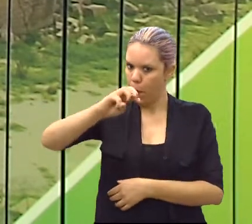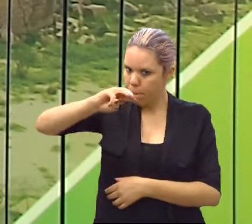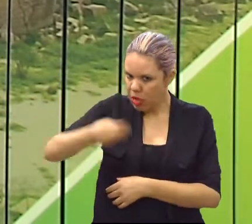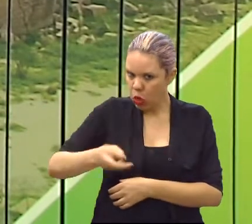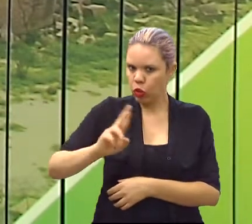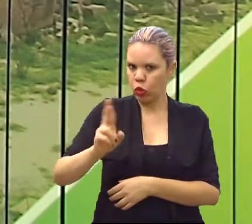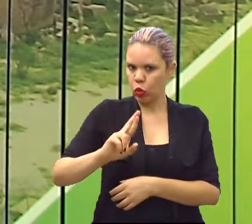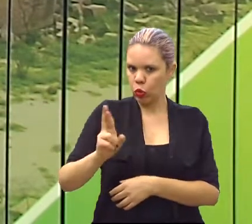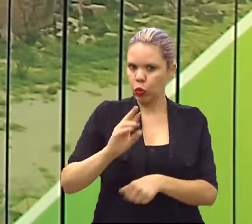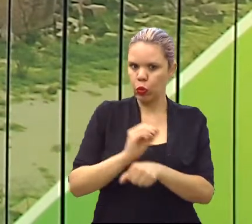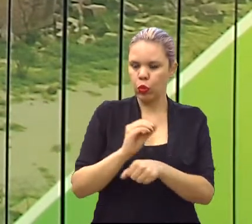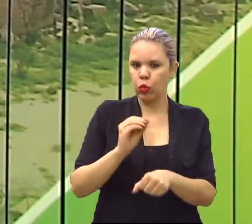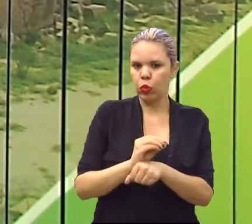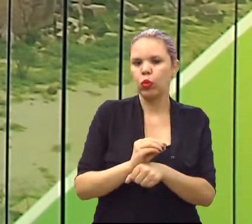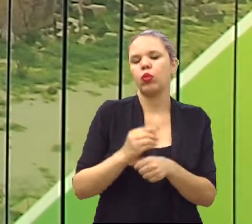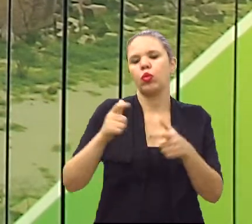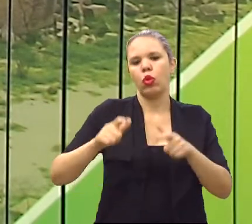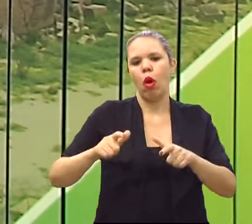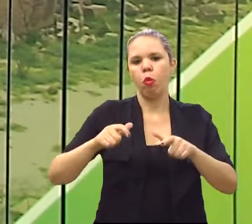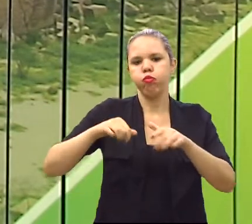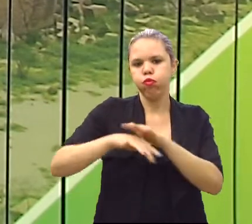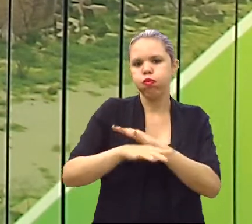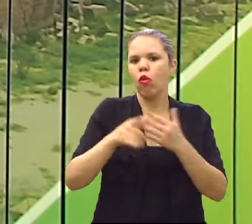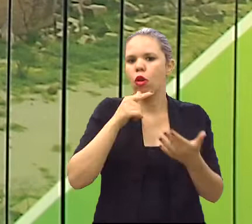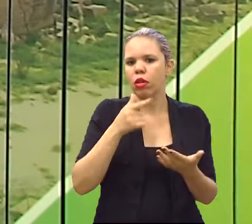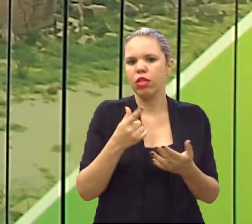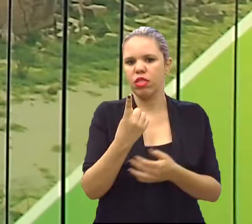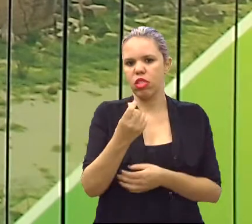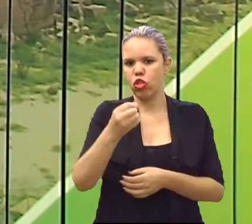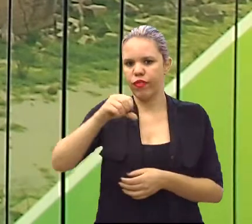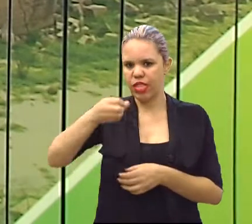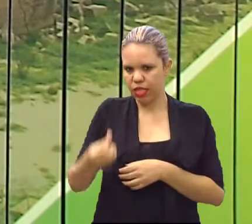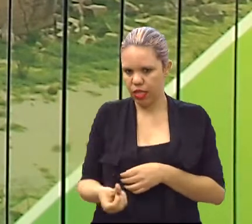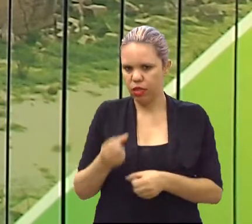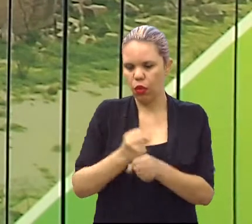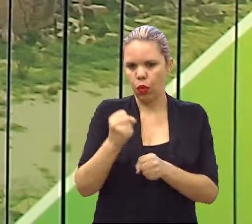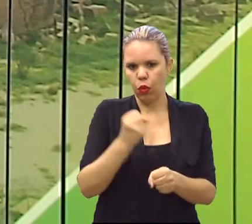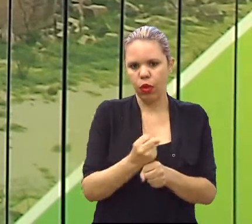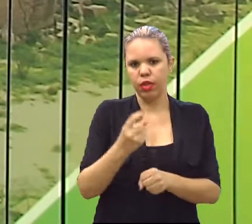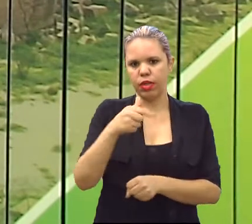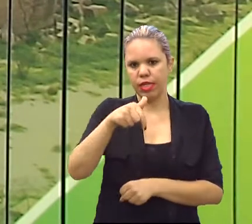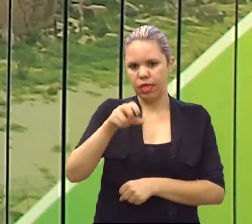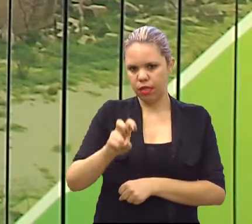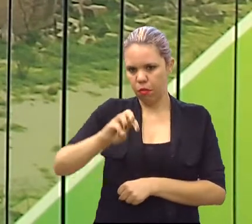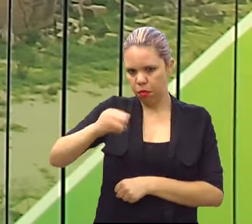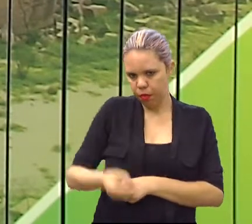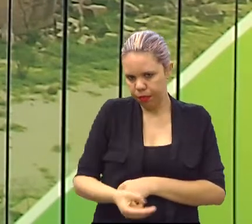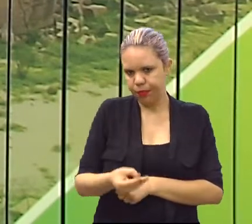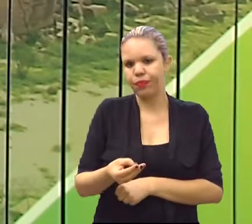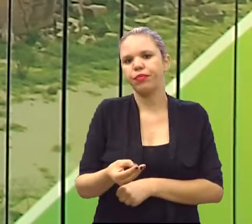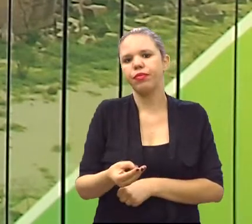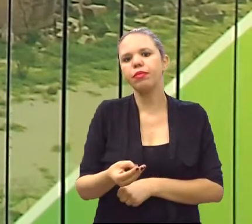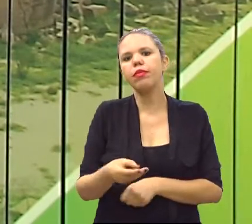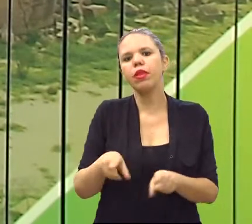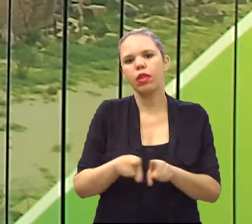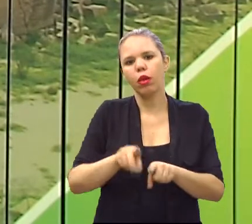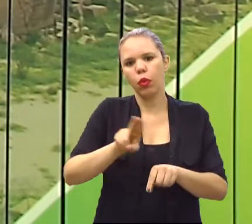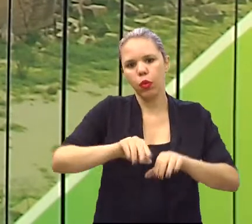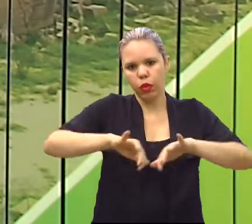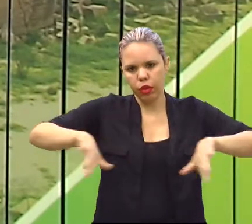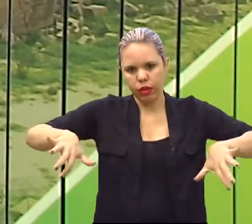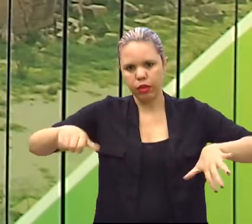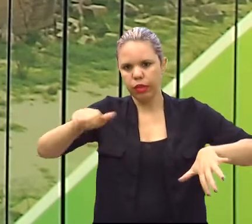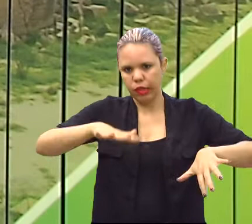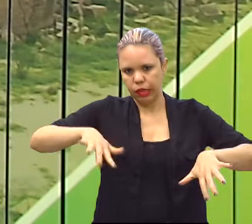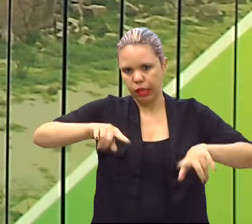para a implantação do reservatório, sendo 196 milhões nas obras e 75 milhões na desapropriação